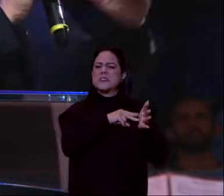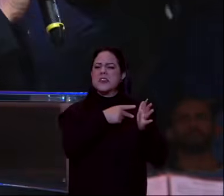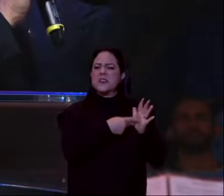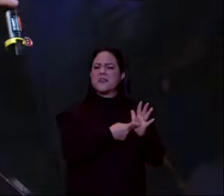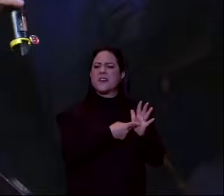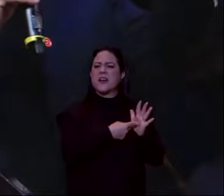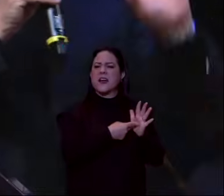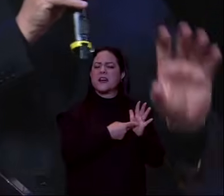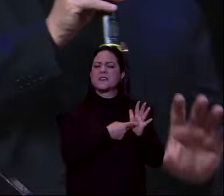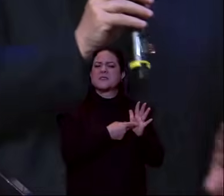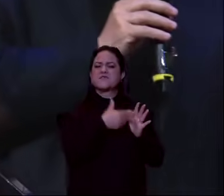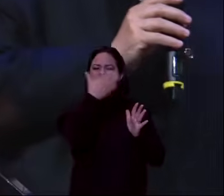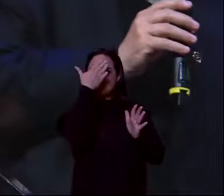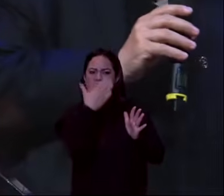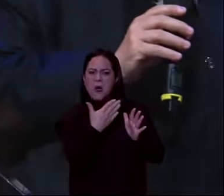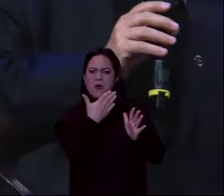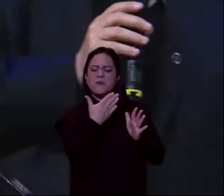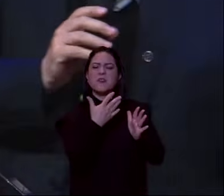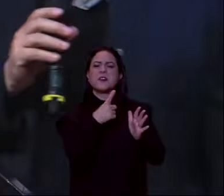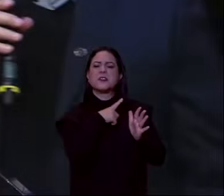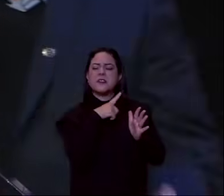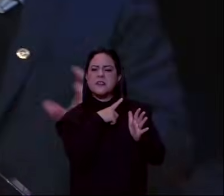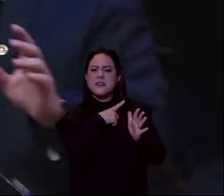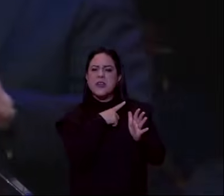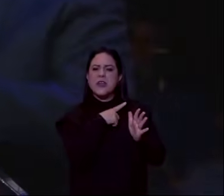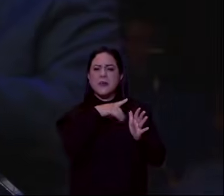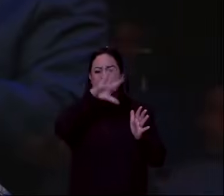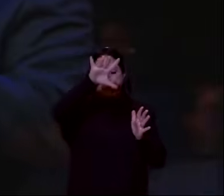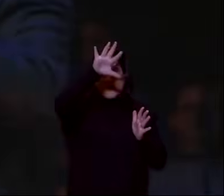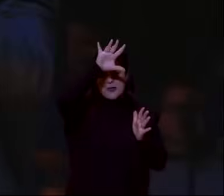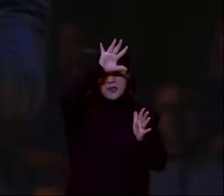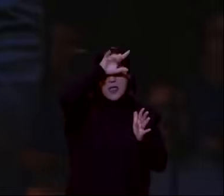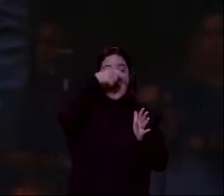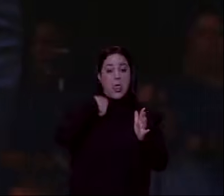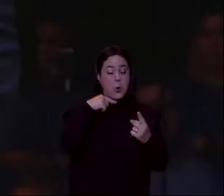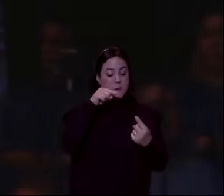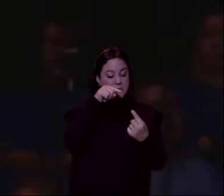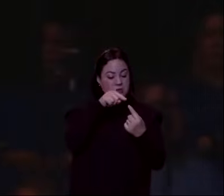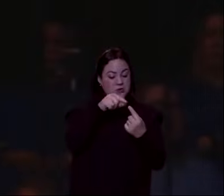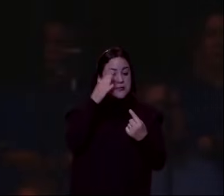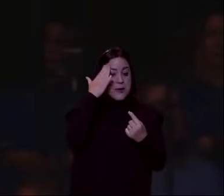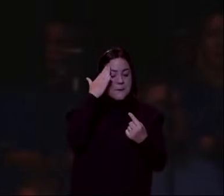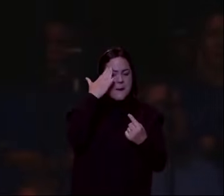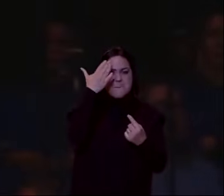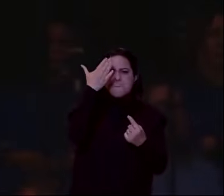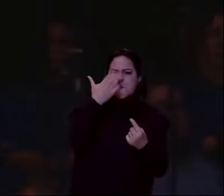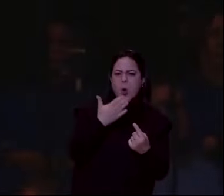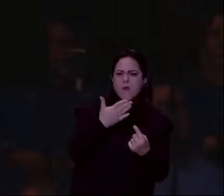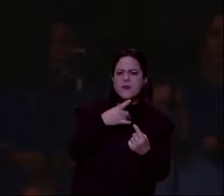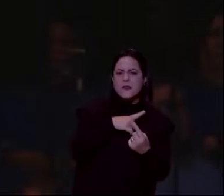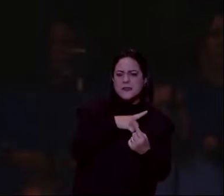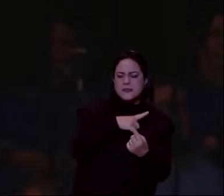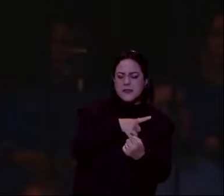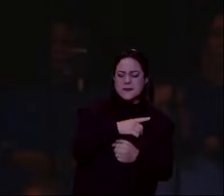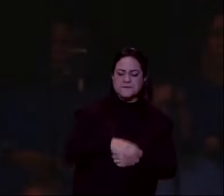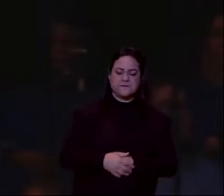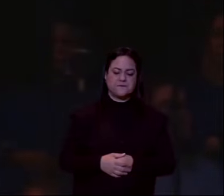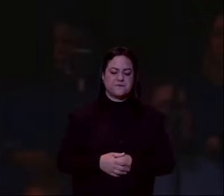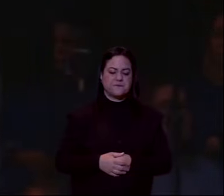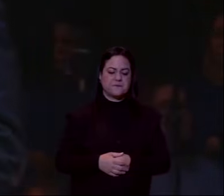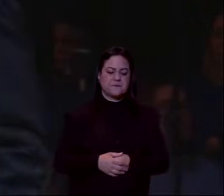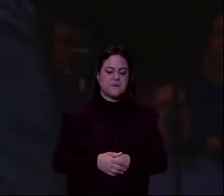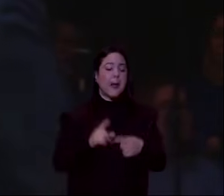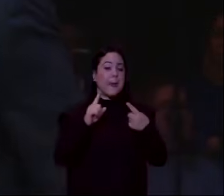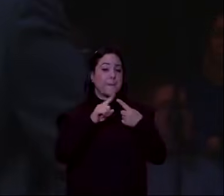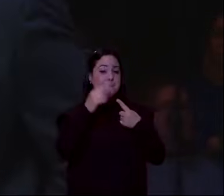significados dos sinais que vão acontecer nesse dia? E o meu alvo hoje é olhar os sinais que vão acontecer. Primeiro sinal está